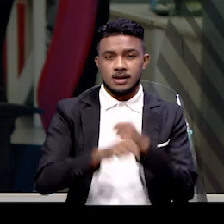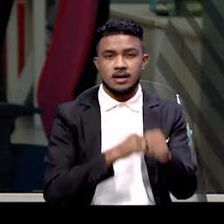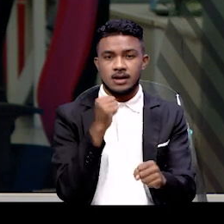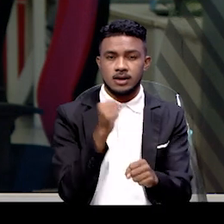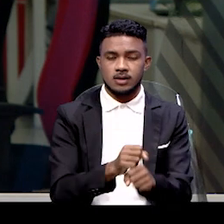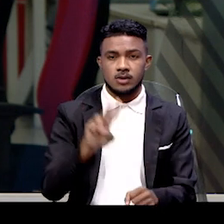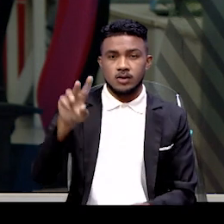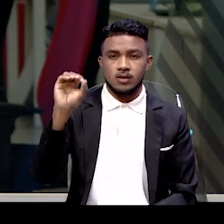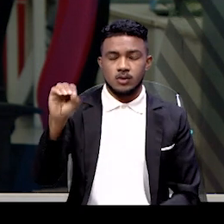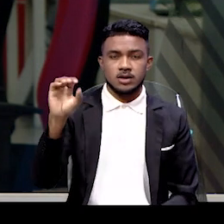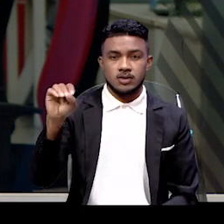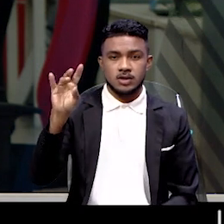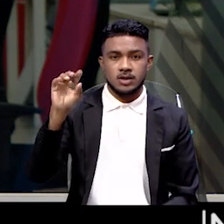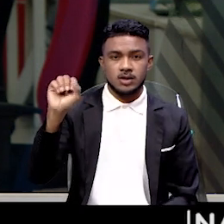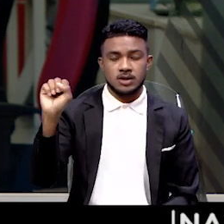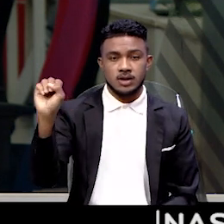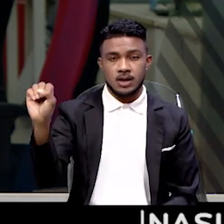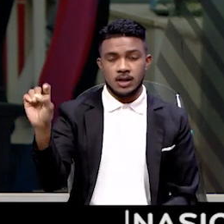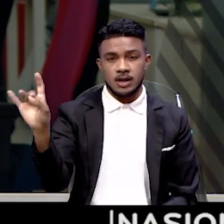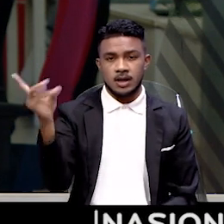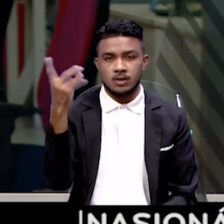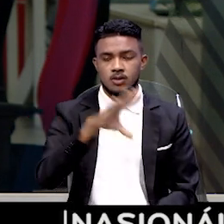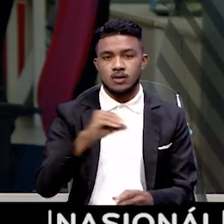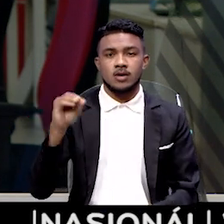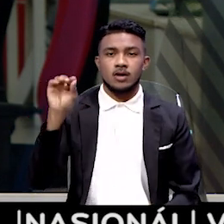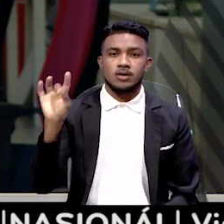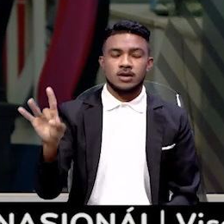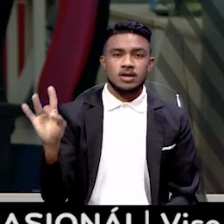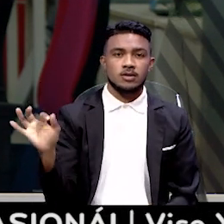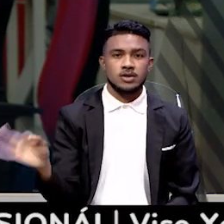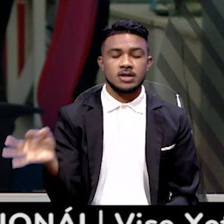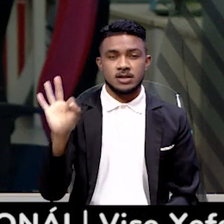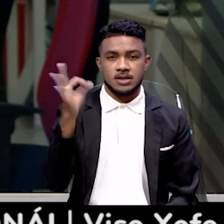resing hitu to riung rua sanur resing sia.